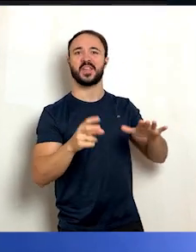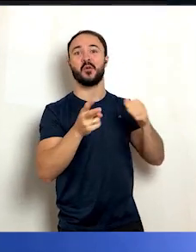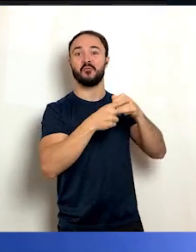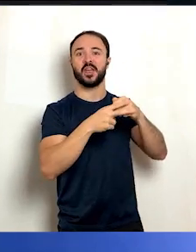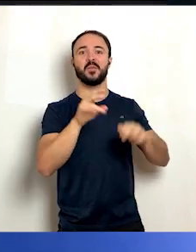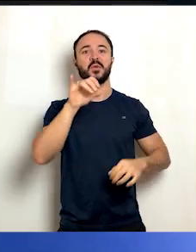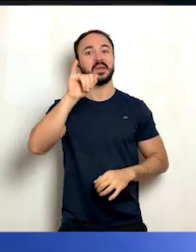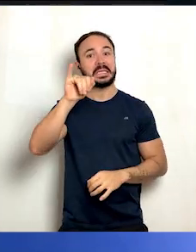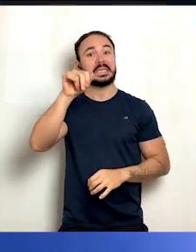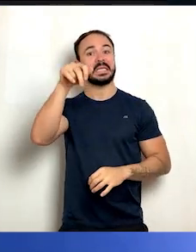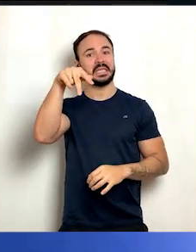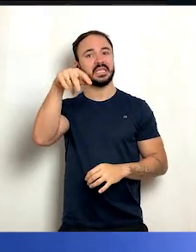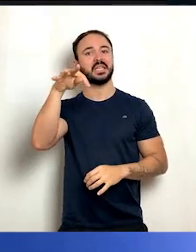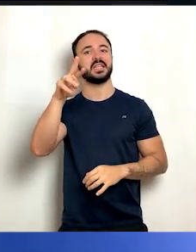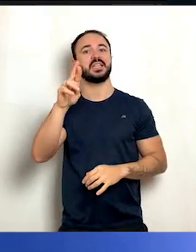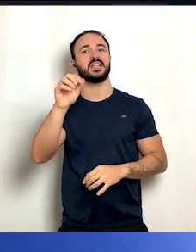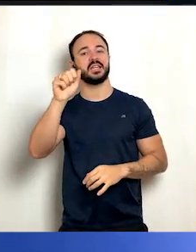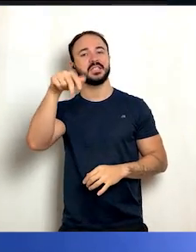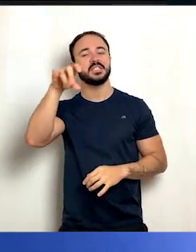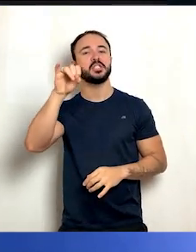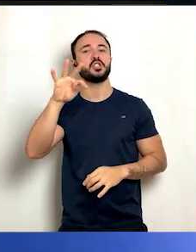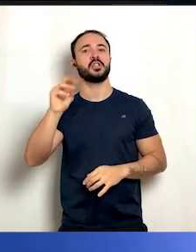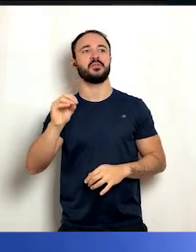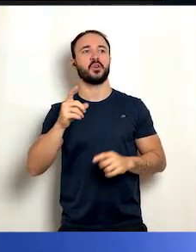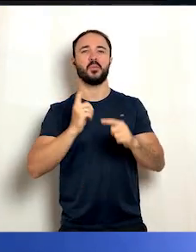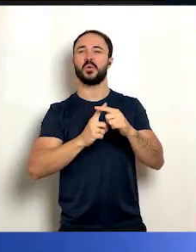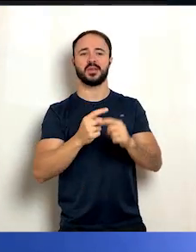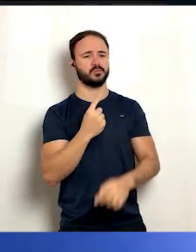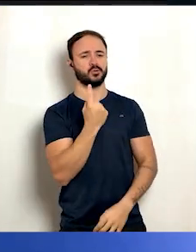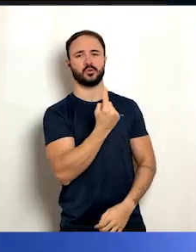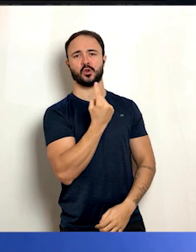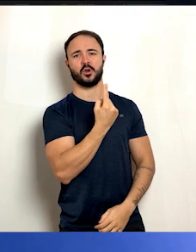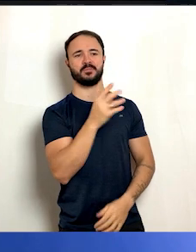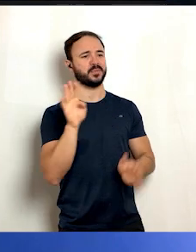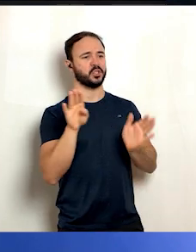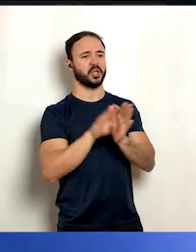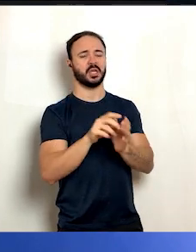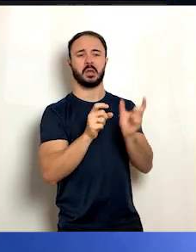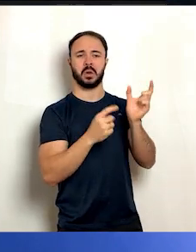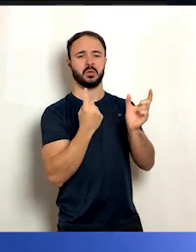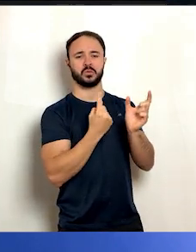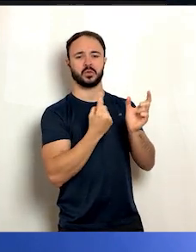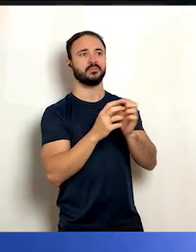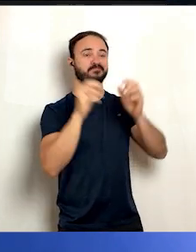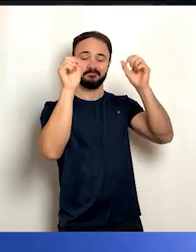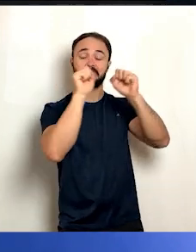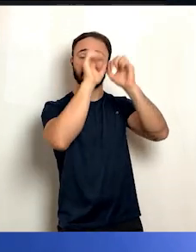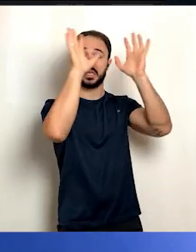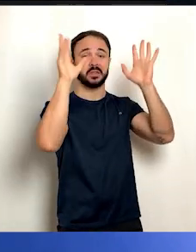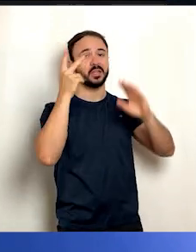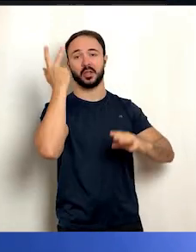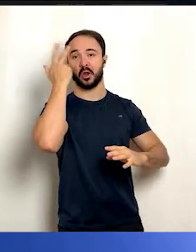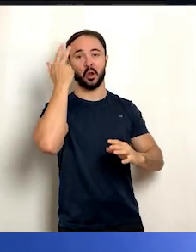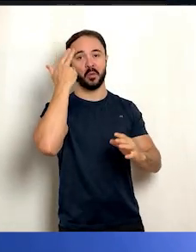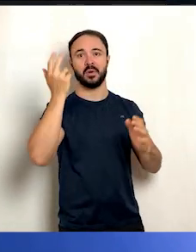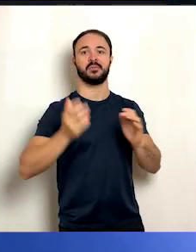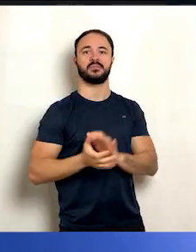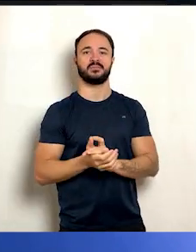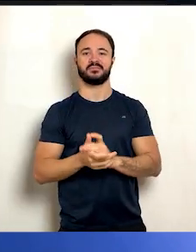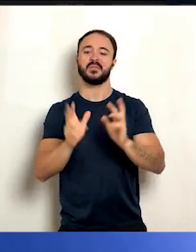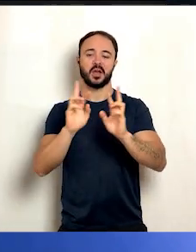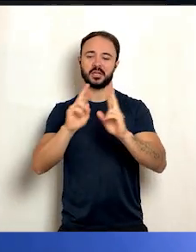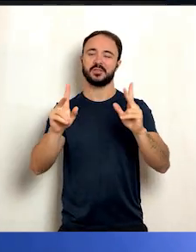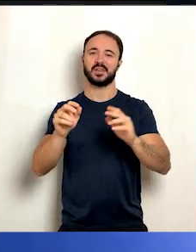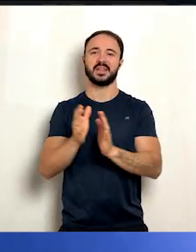porque sozinho ofereceu uma informação compreensível. A diferença entre verbo transitivo e